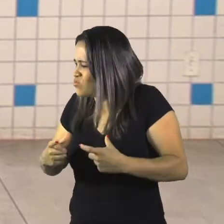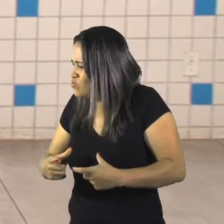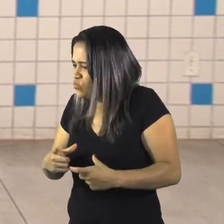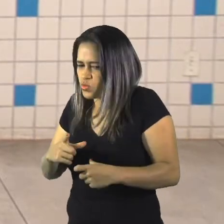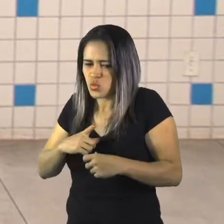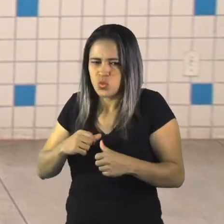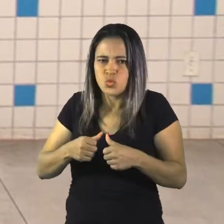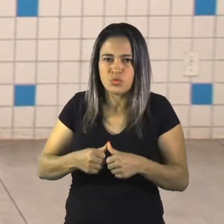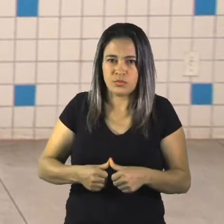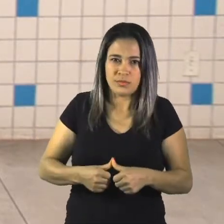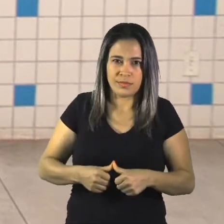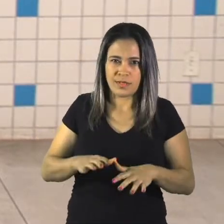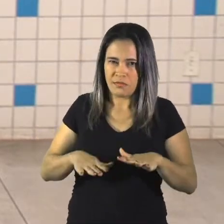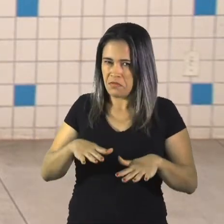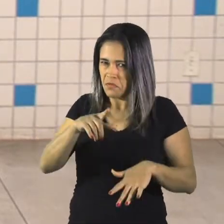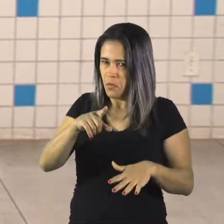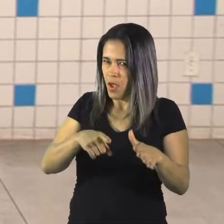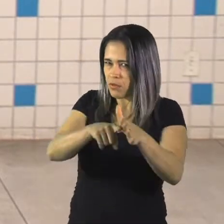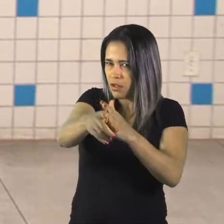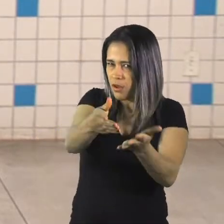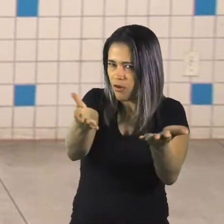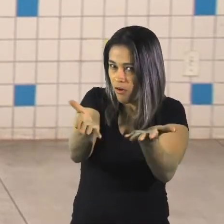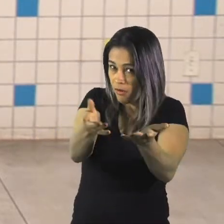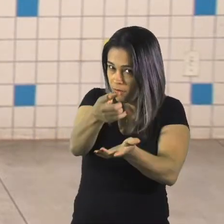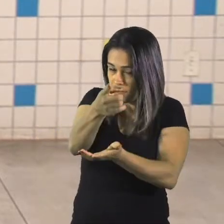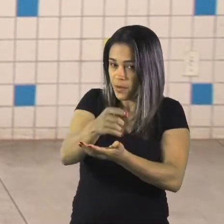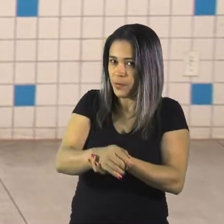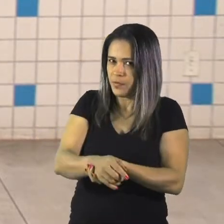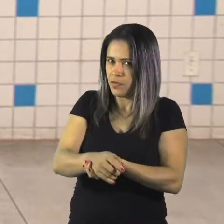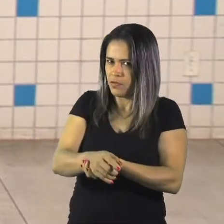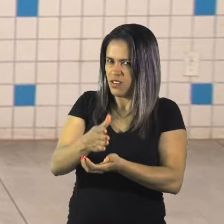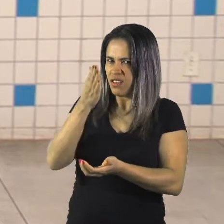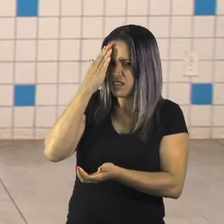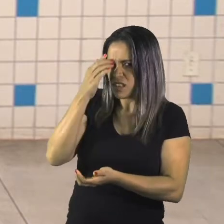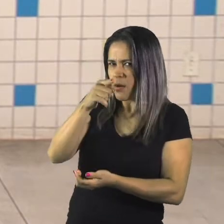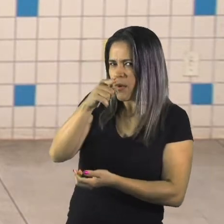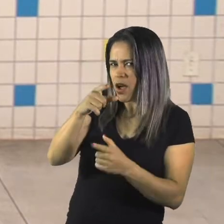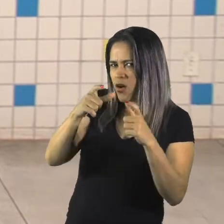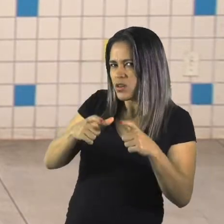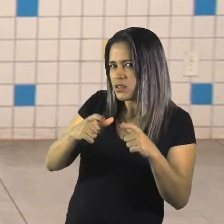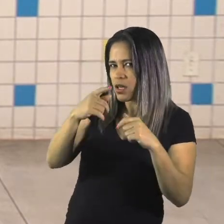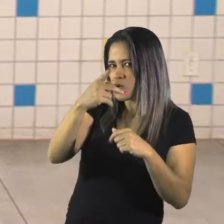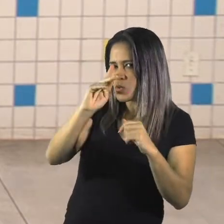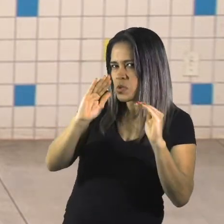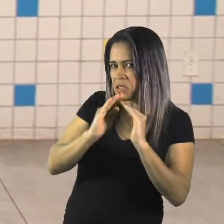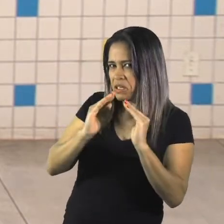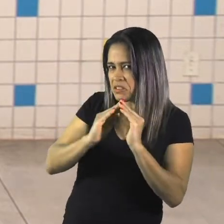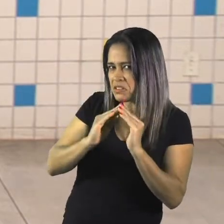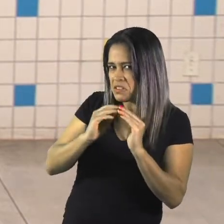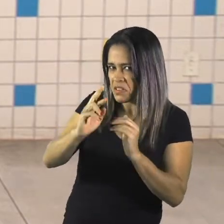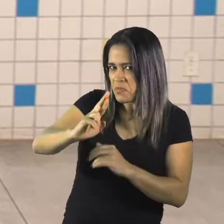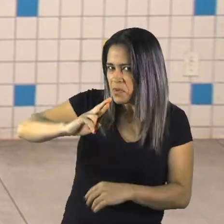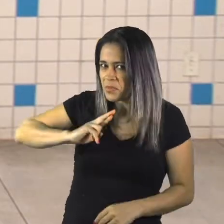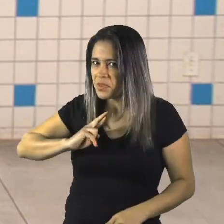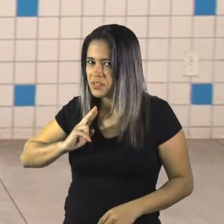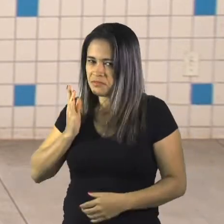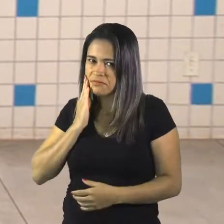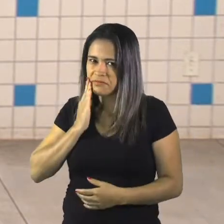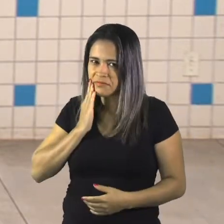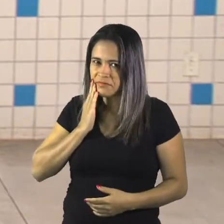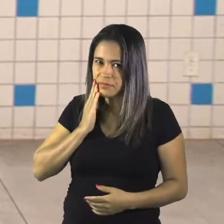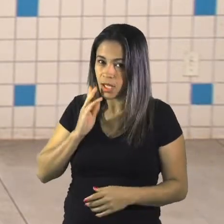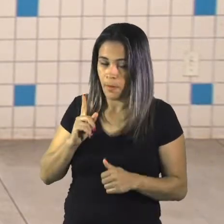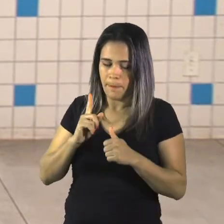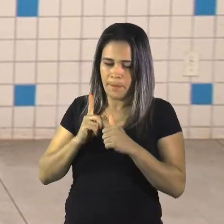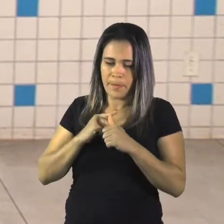que você sabe, se eu perguntasse para você agora assim, ó, você sabe onde é que fica localizada a sua casa? Você saberia me dizer, né? Você primeiro